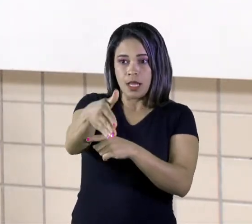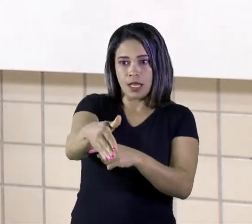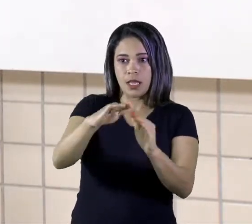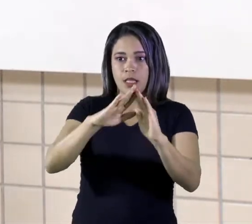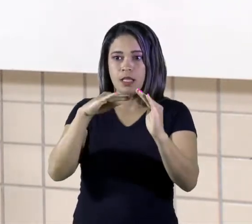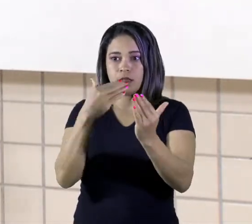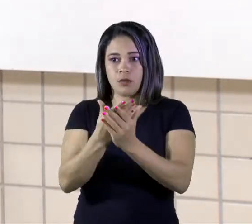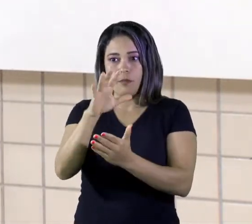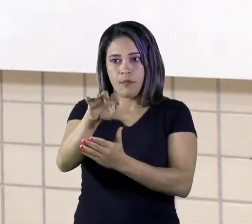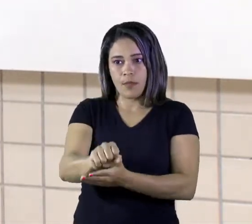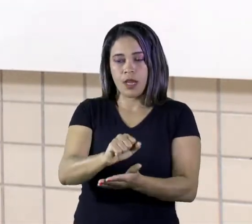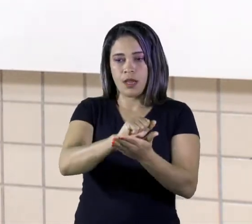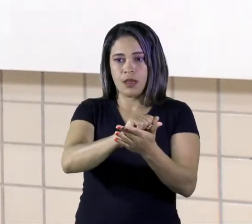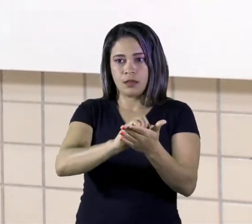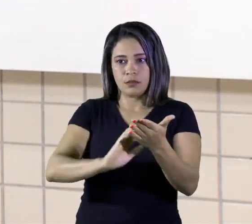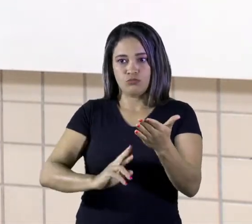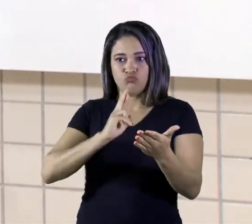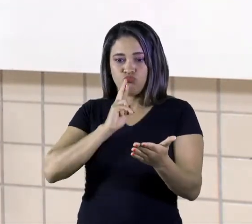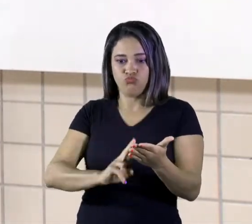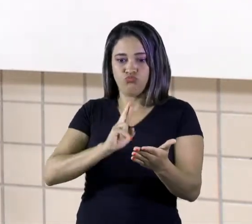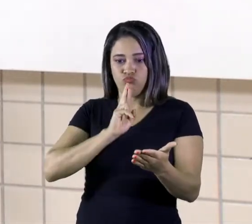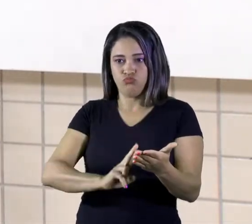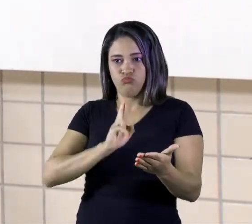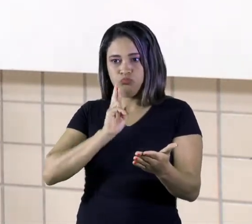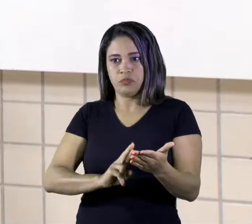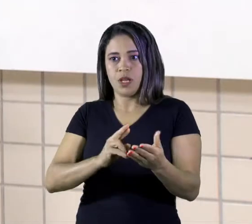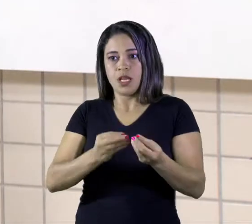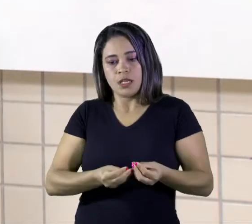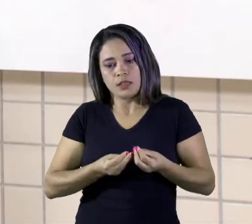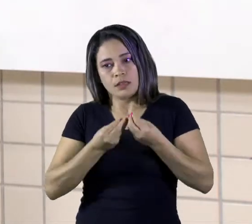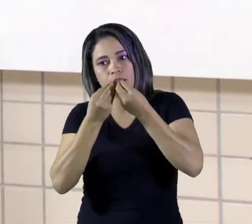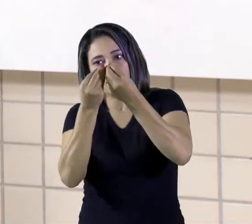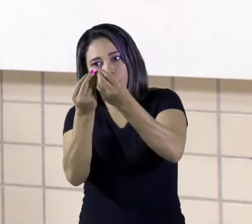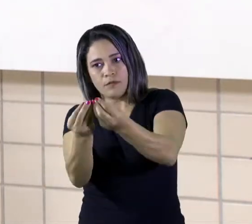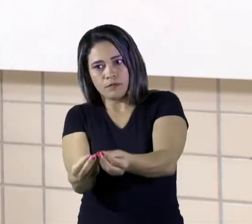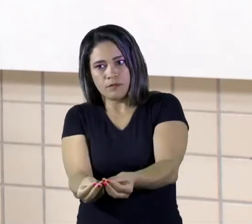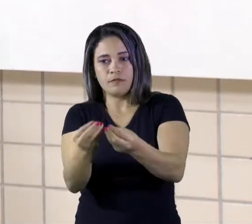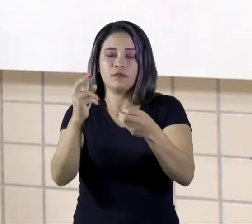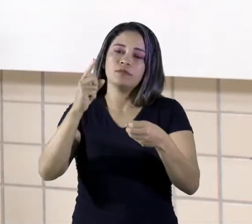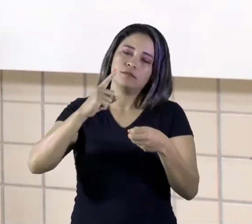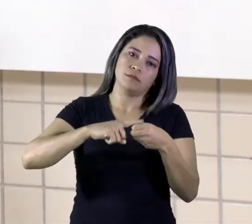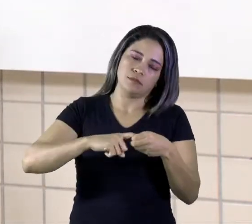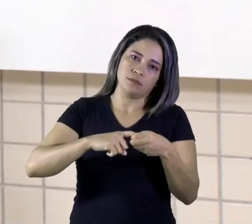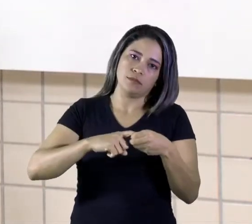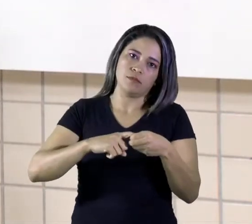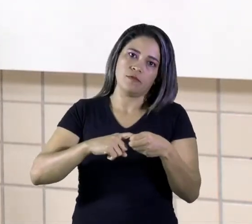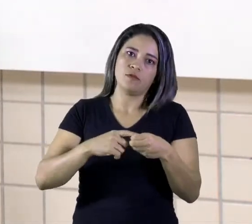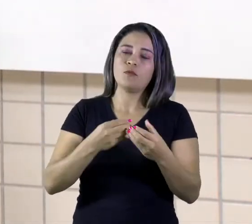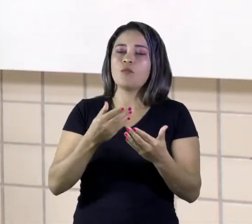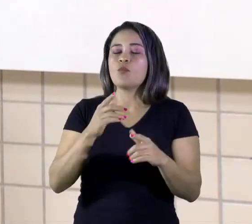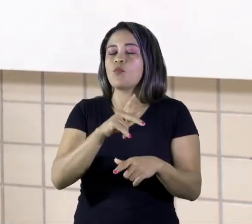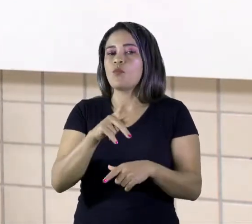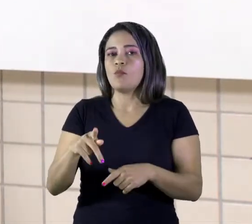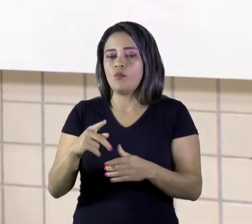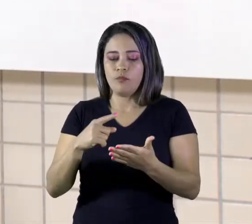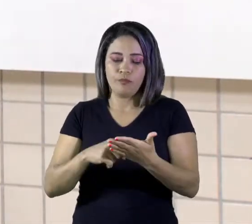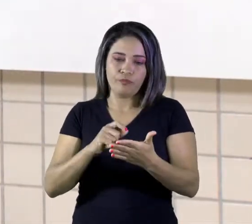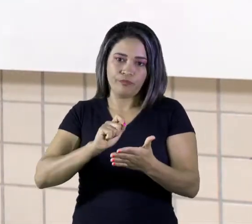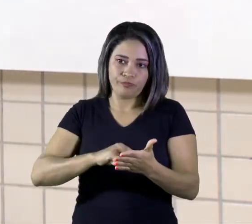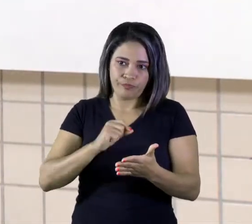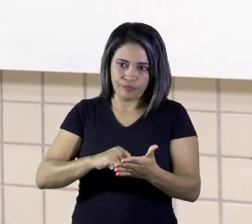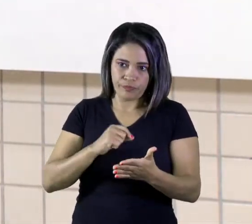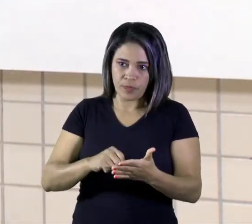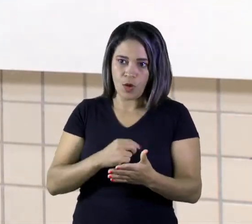atividade, responder e devolver para o professor conferir, certo? Não